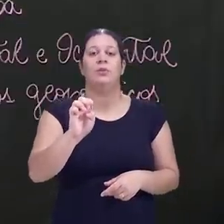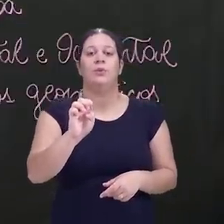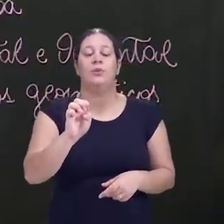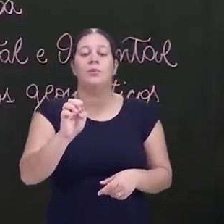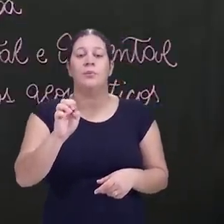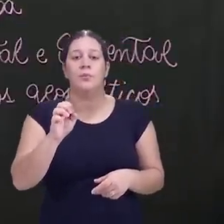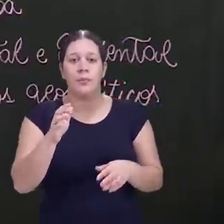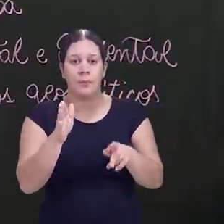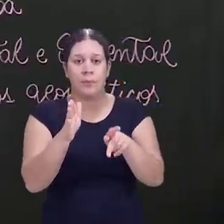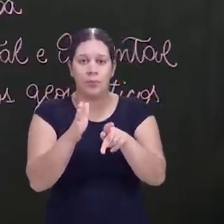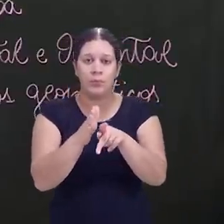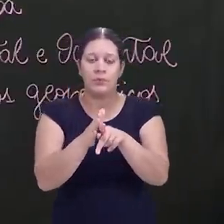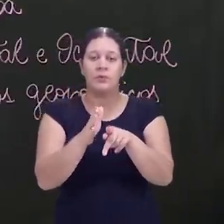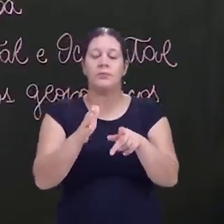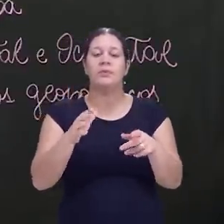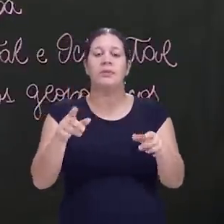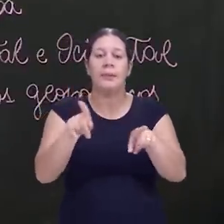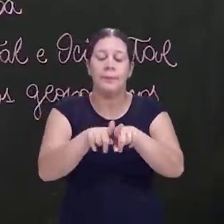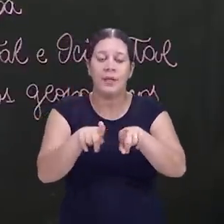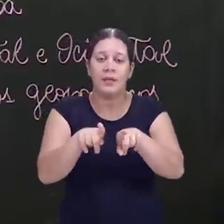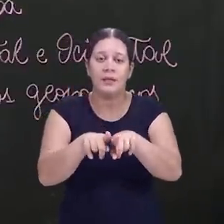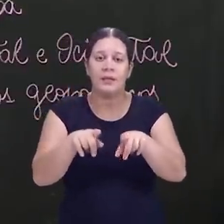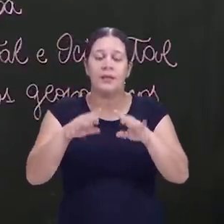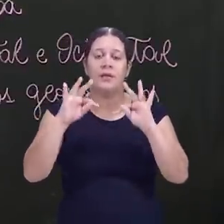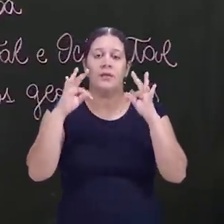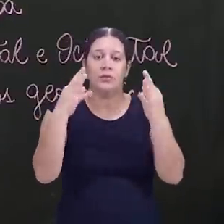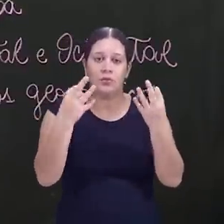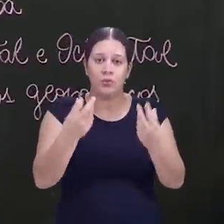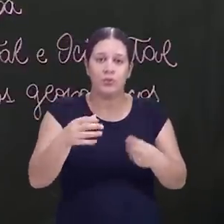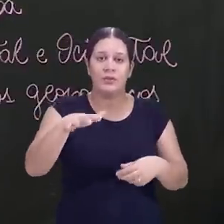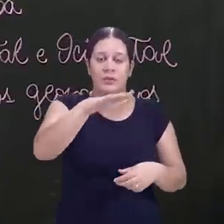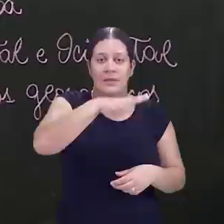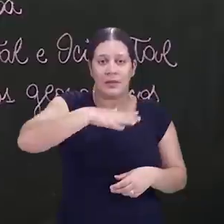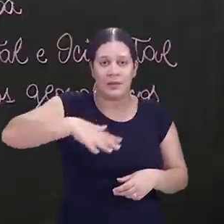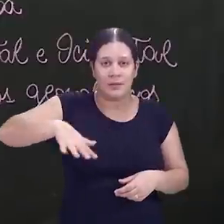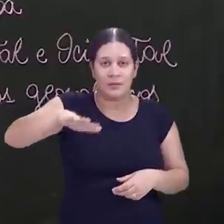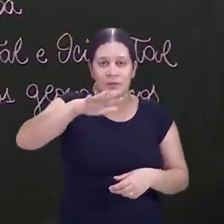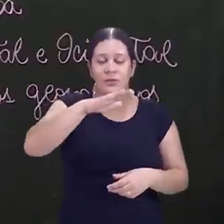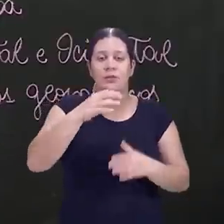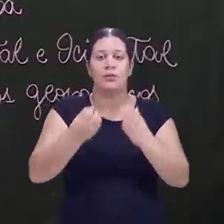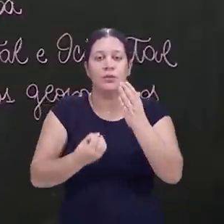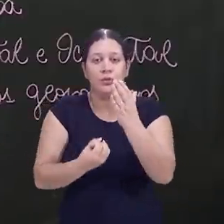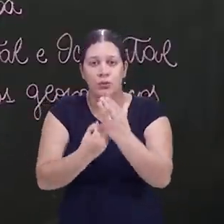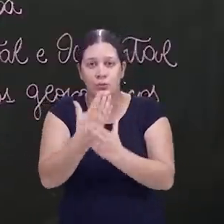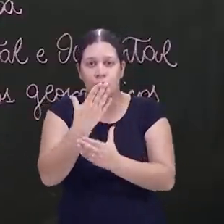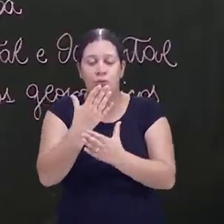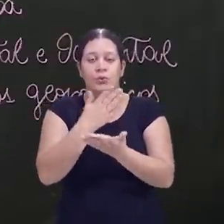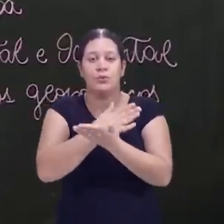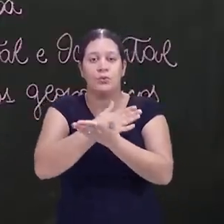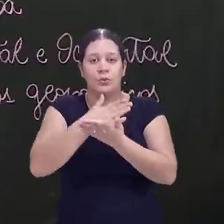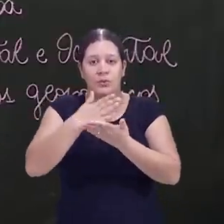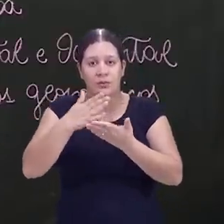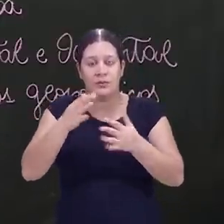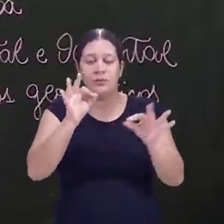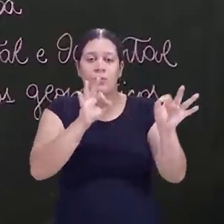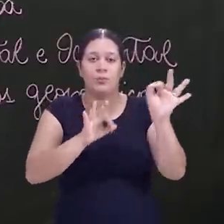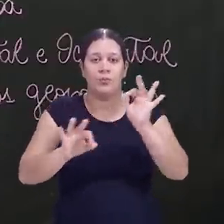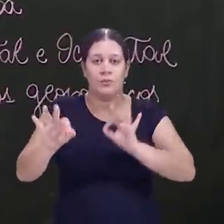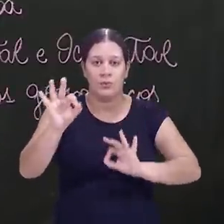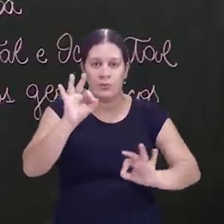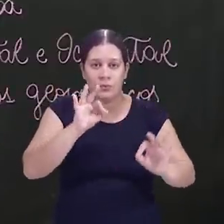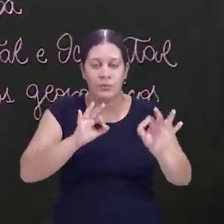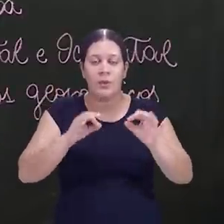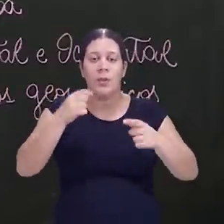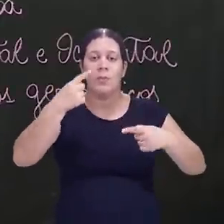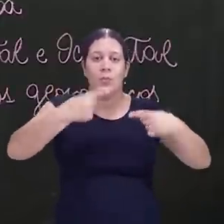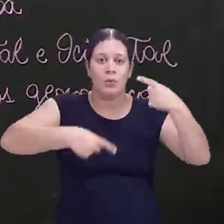da região da Estônia também, todas essas áreas aqui de origem, aí uma organização